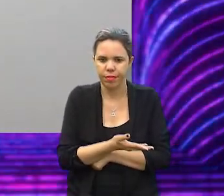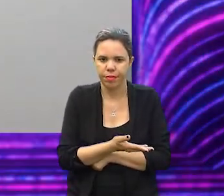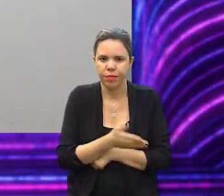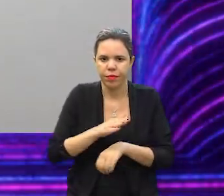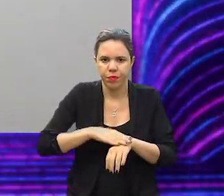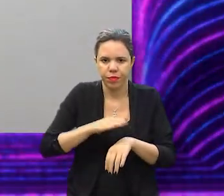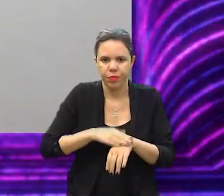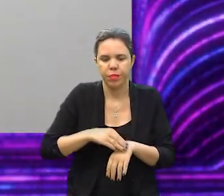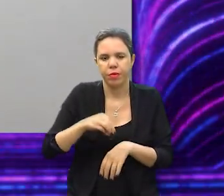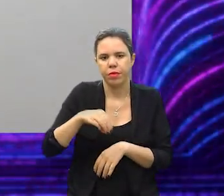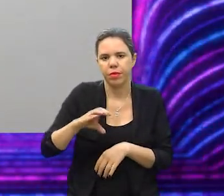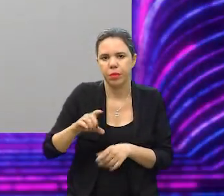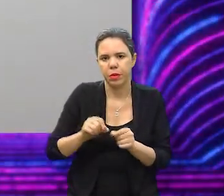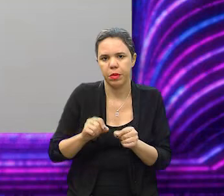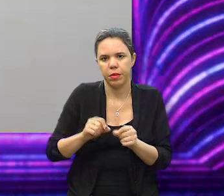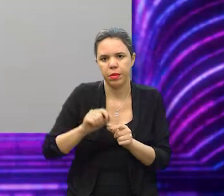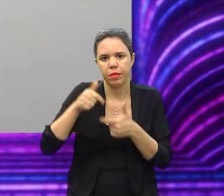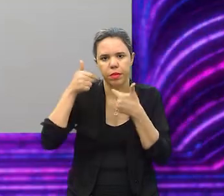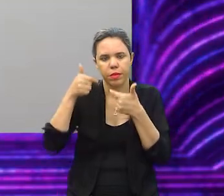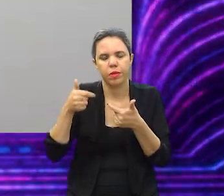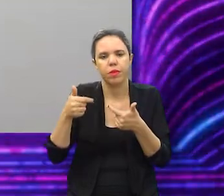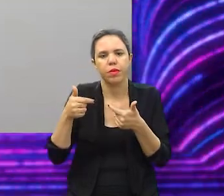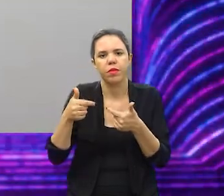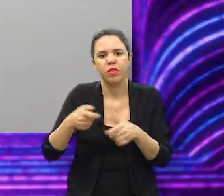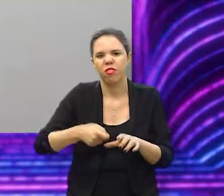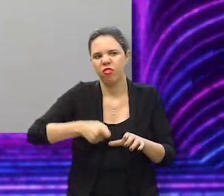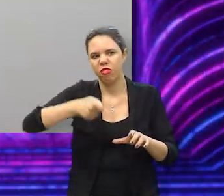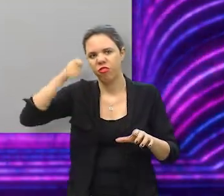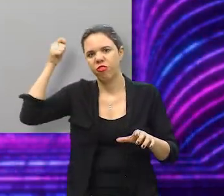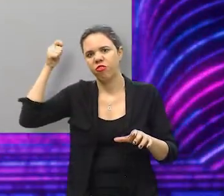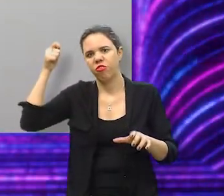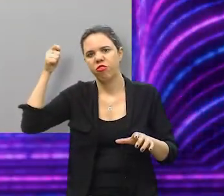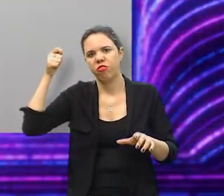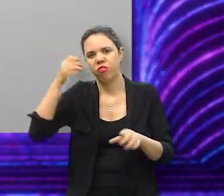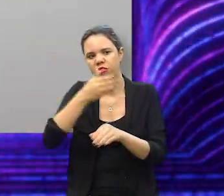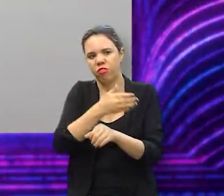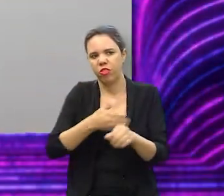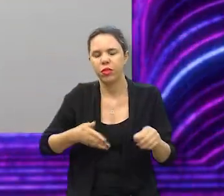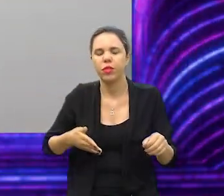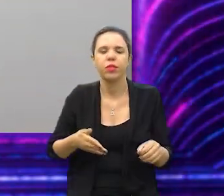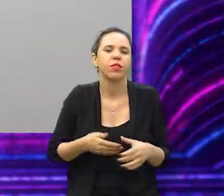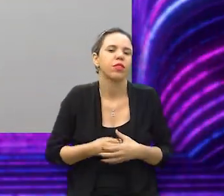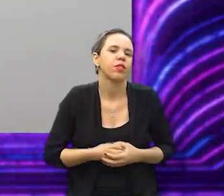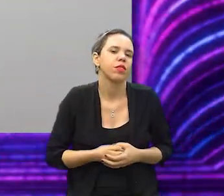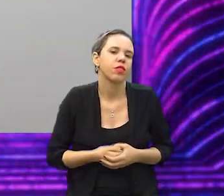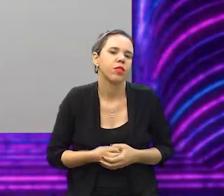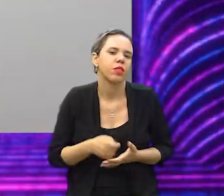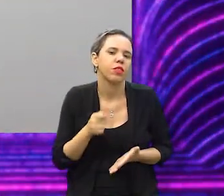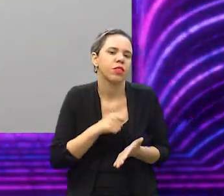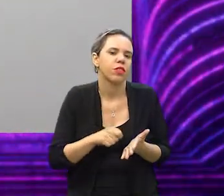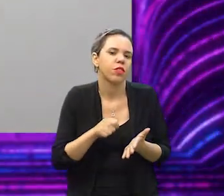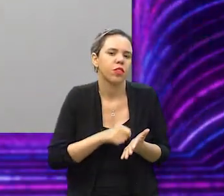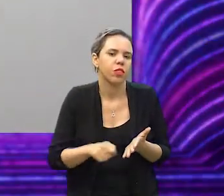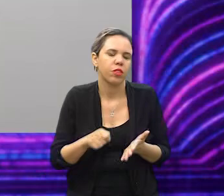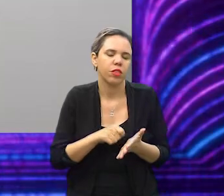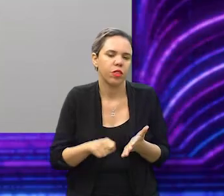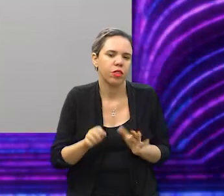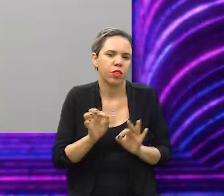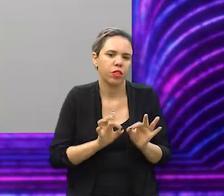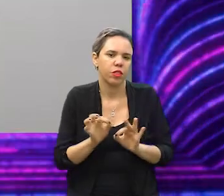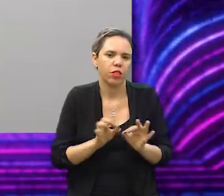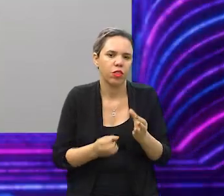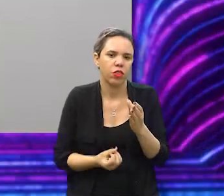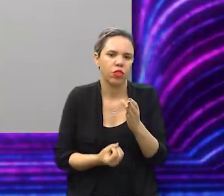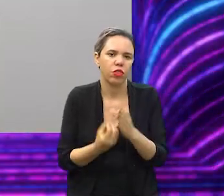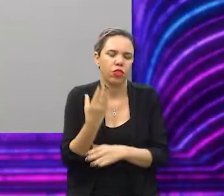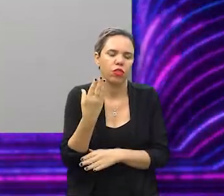do MacEd, que é esse personagem com a foice aí, ele está escrevendo o spin-off do MacEd, a origem